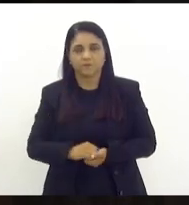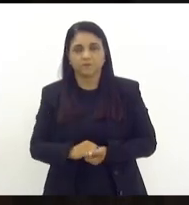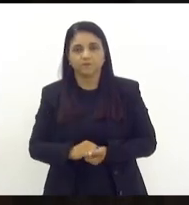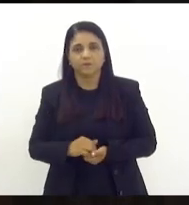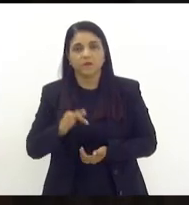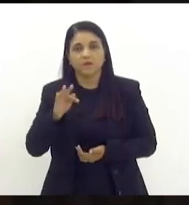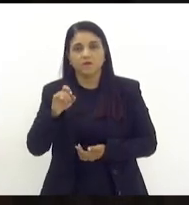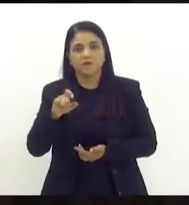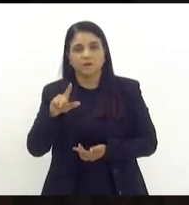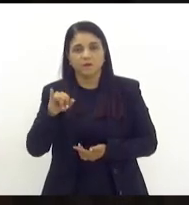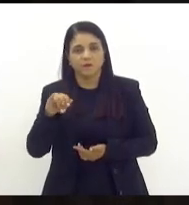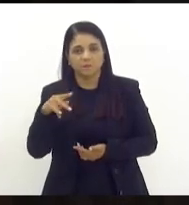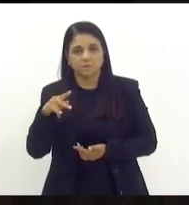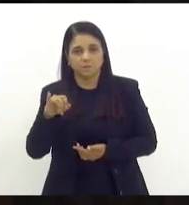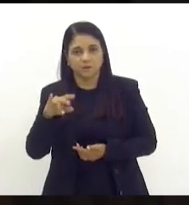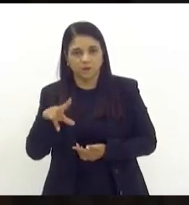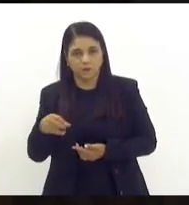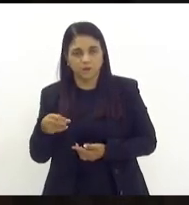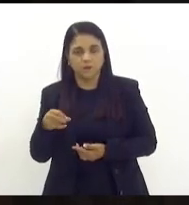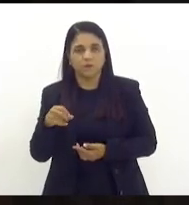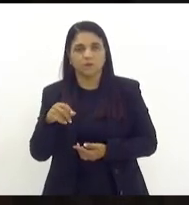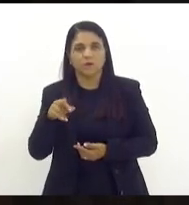Filipinho rádios